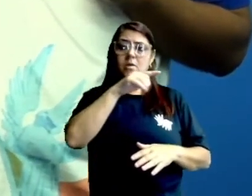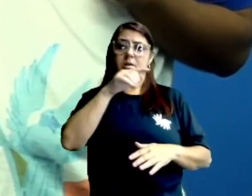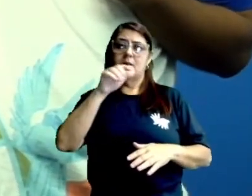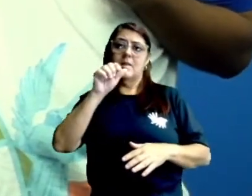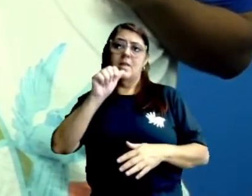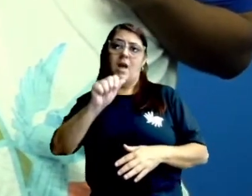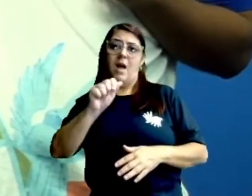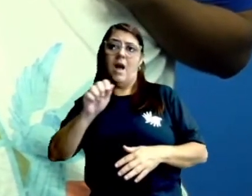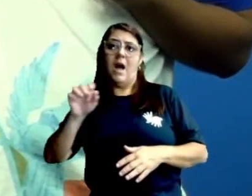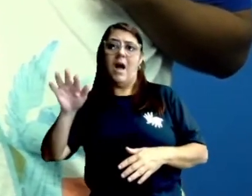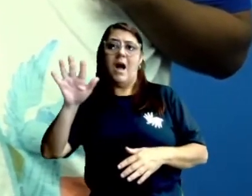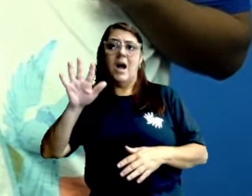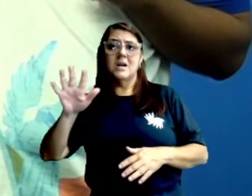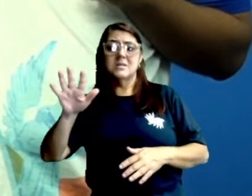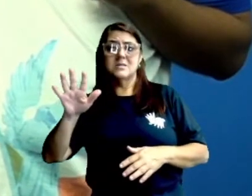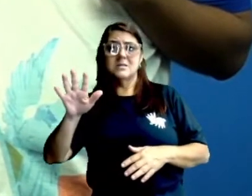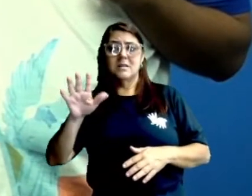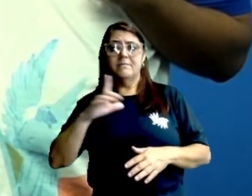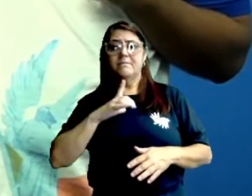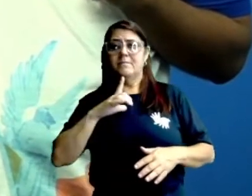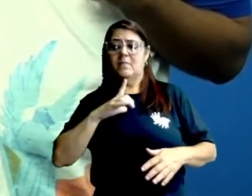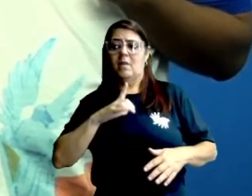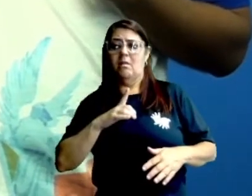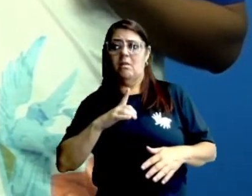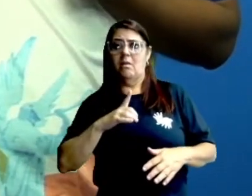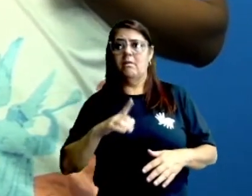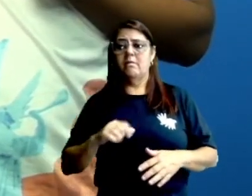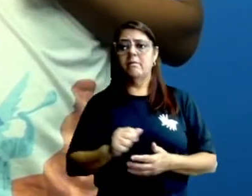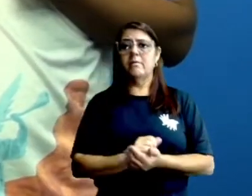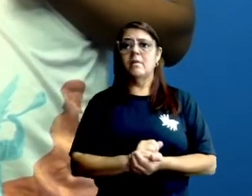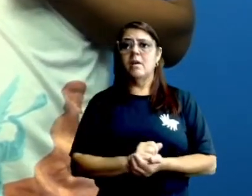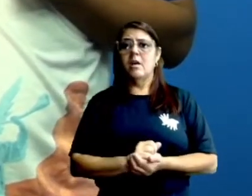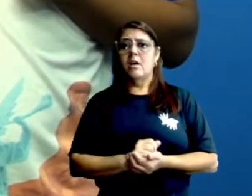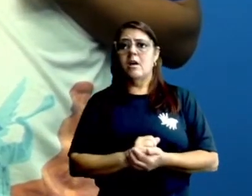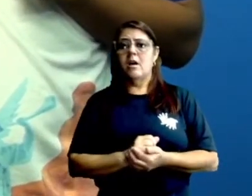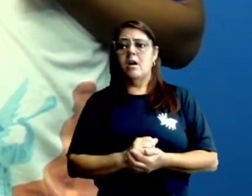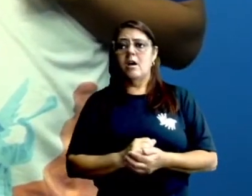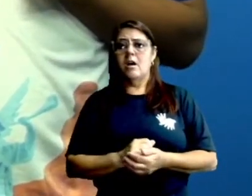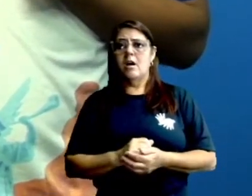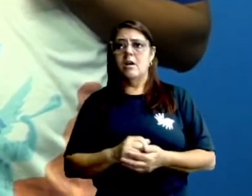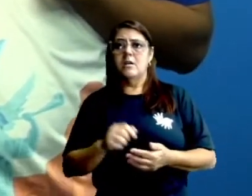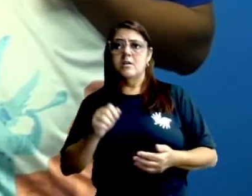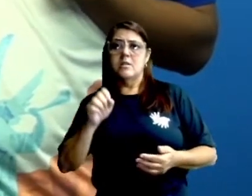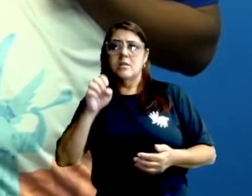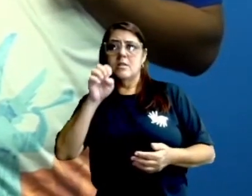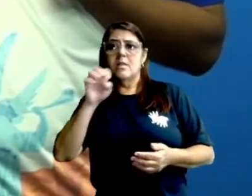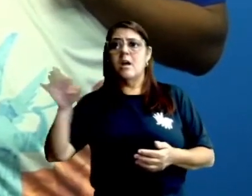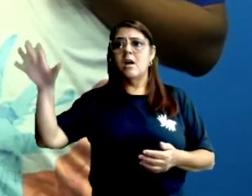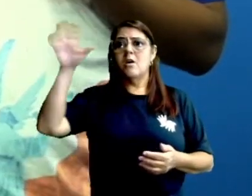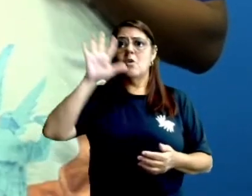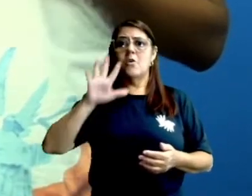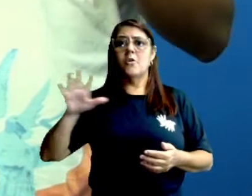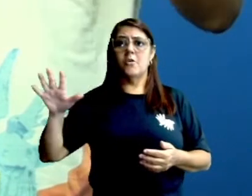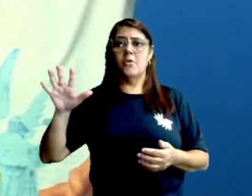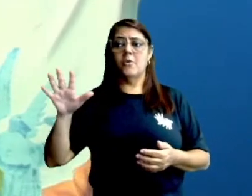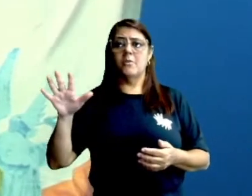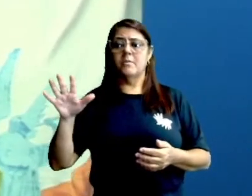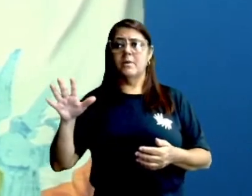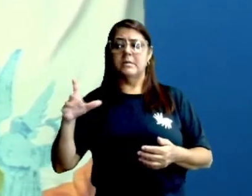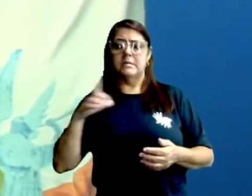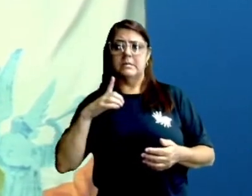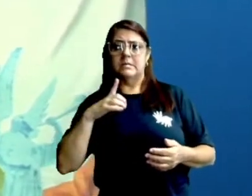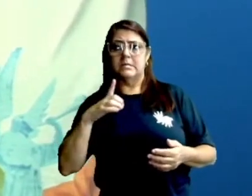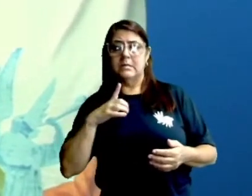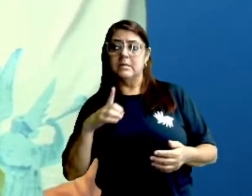e atravessou o estreito que tem entre Sibéria, na Rússia, e o Alasca, na Europa, entre a